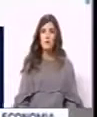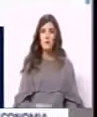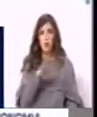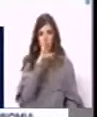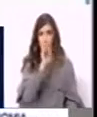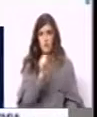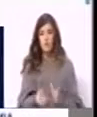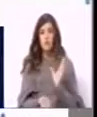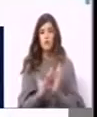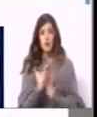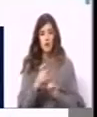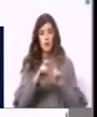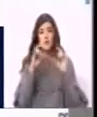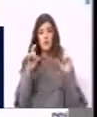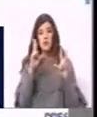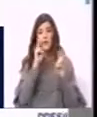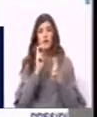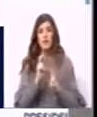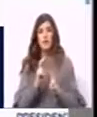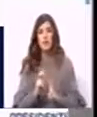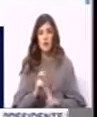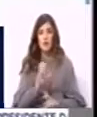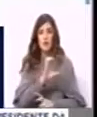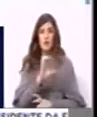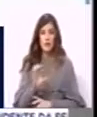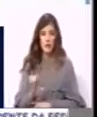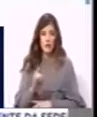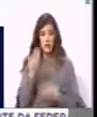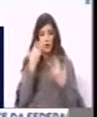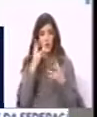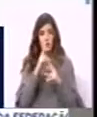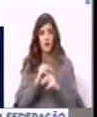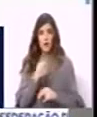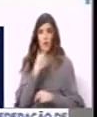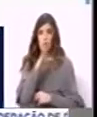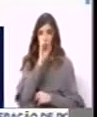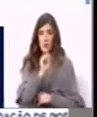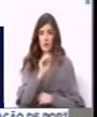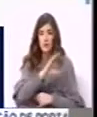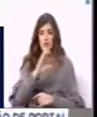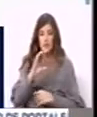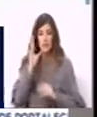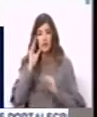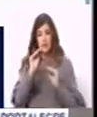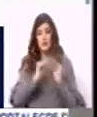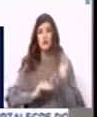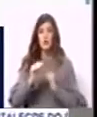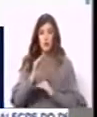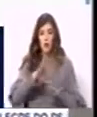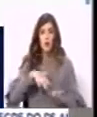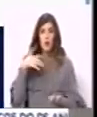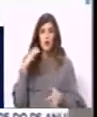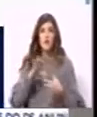O Governo vai criar uma agência para a investigação clínica. A novidade foi apresentada pelo Ministro da Ciência e Ensino Superior durante uma conferência